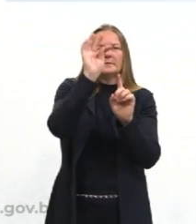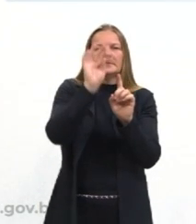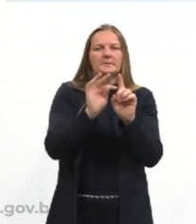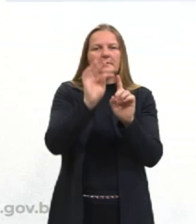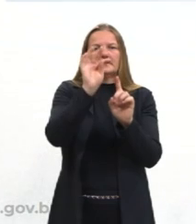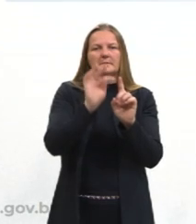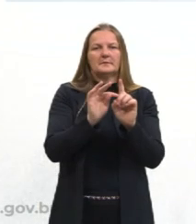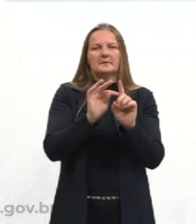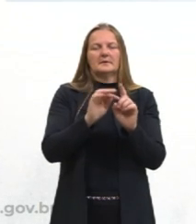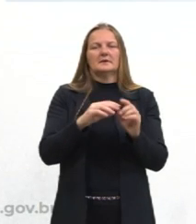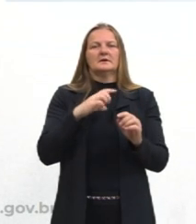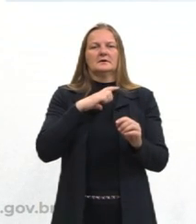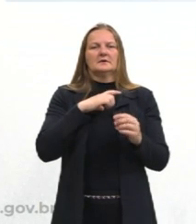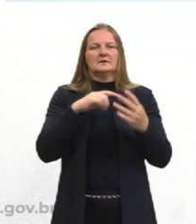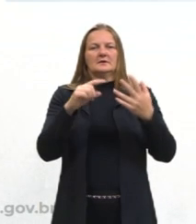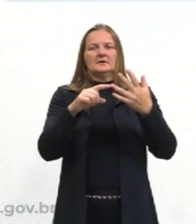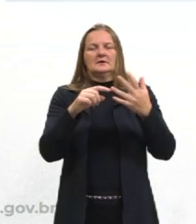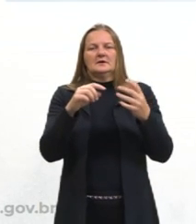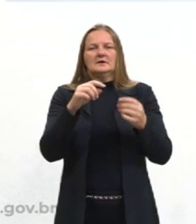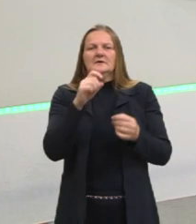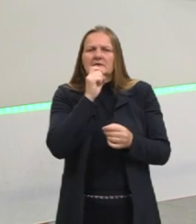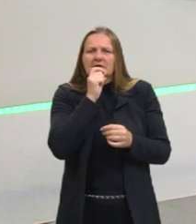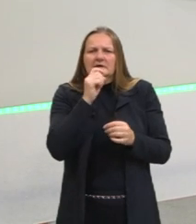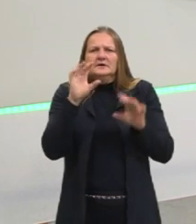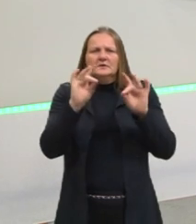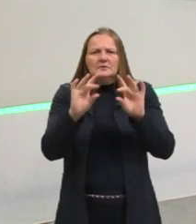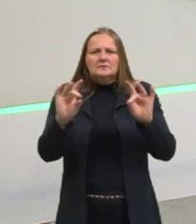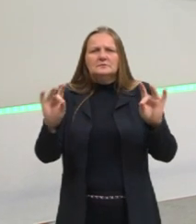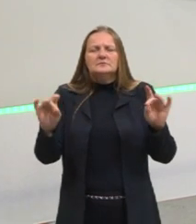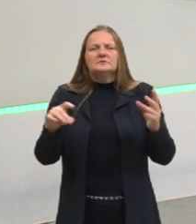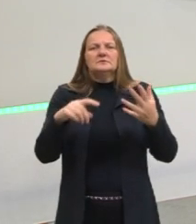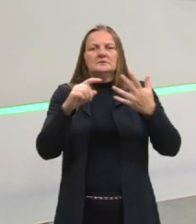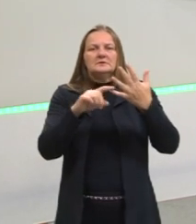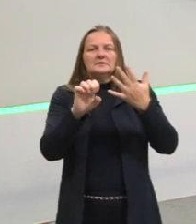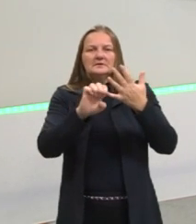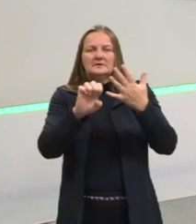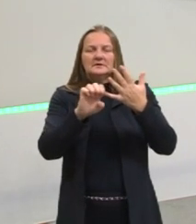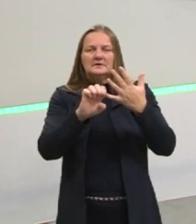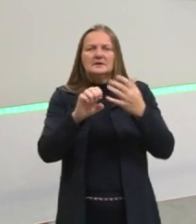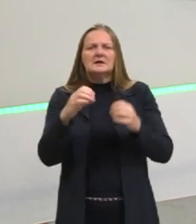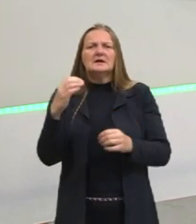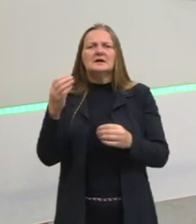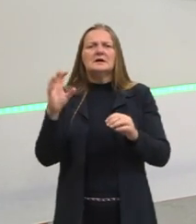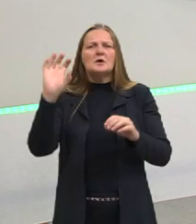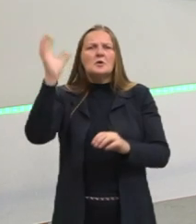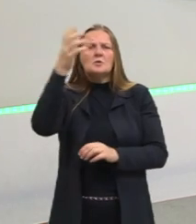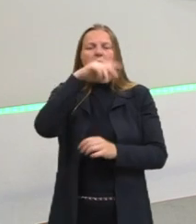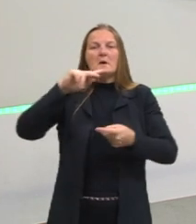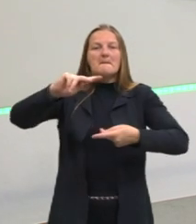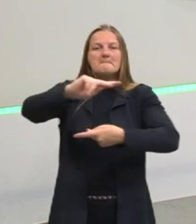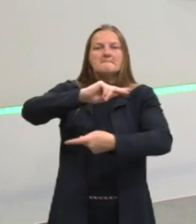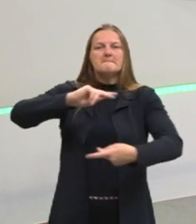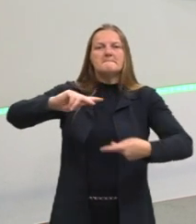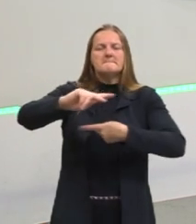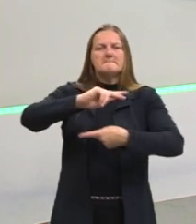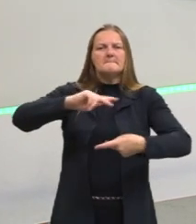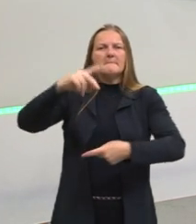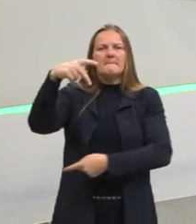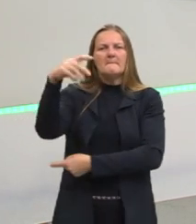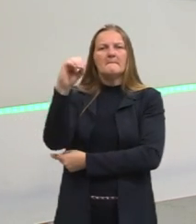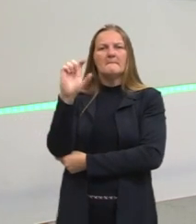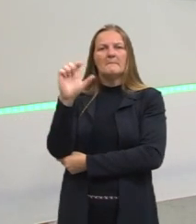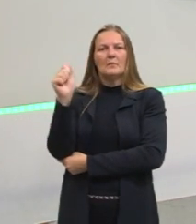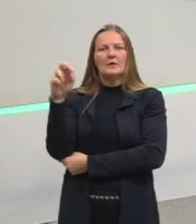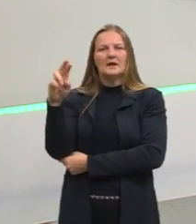do ano de climas mesotérmicos daí frio úmido tá agora sado e o e com climas polares a gurizada então lembra